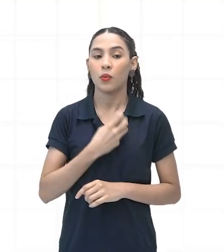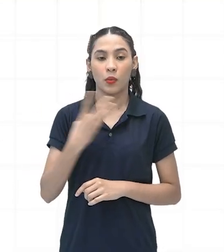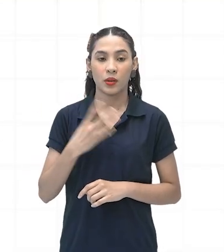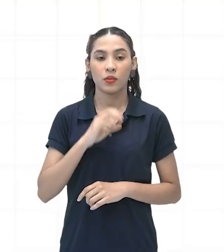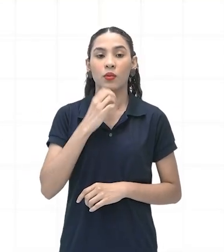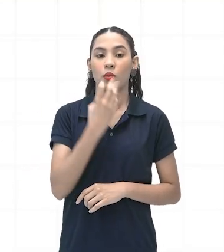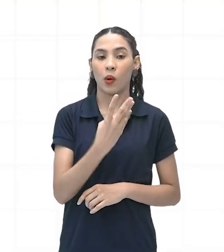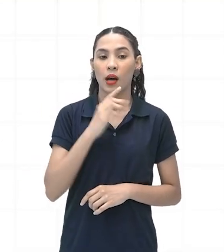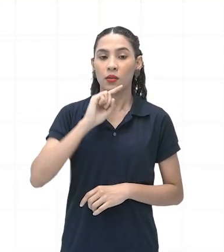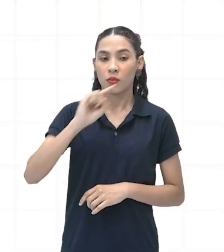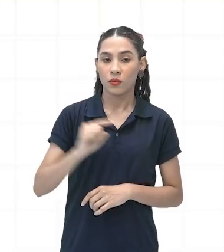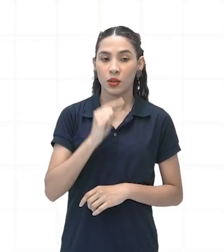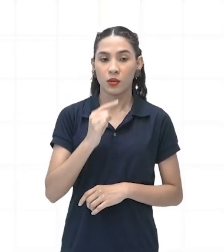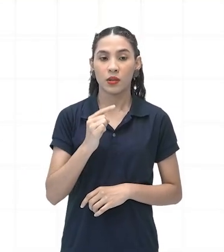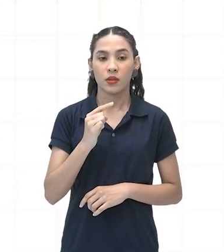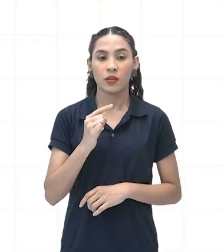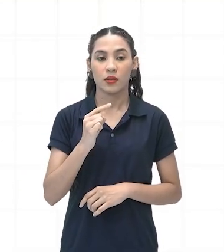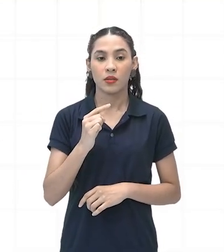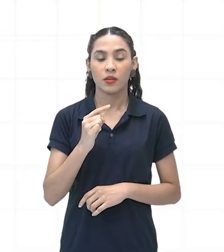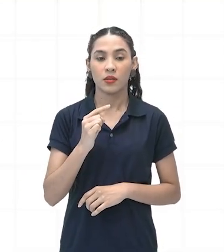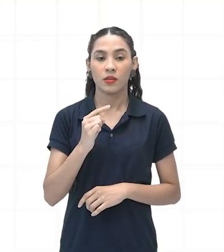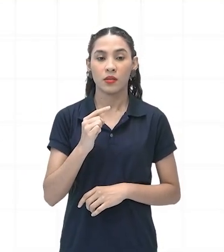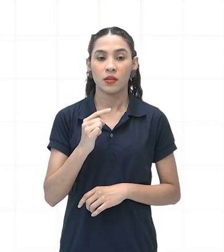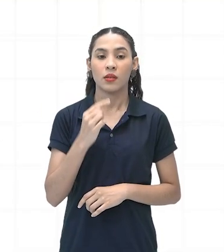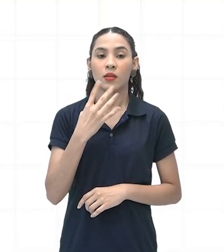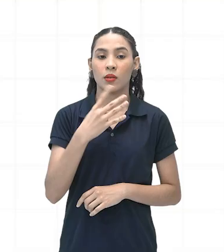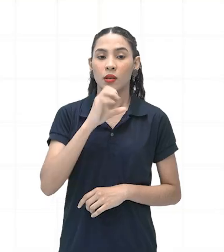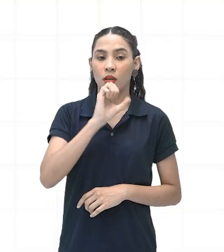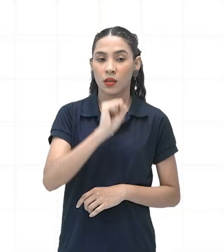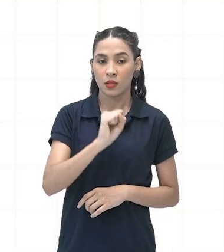quanto? R$